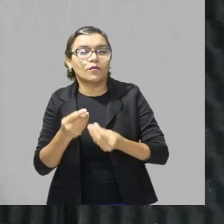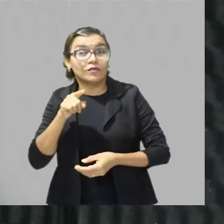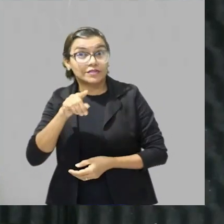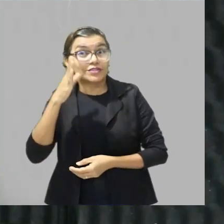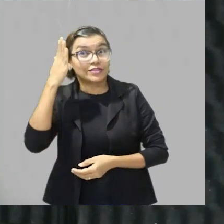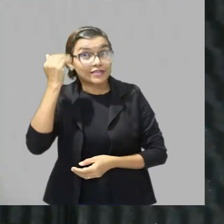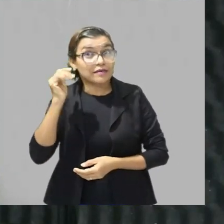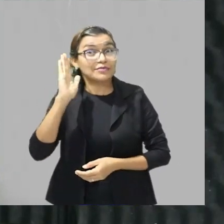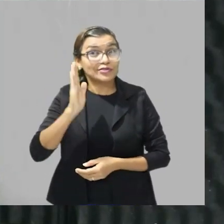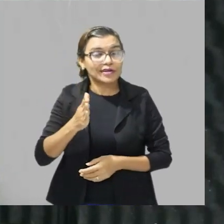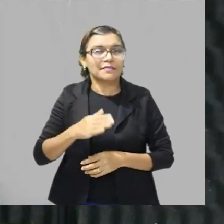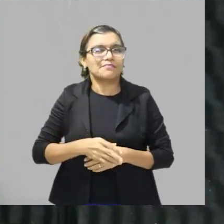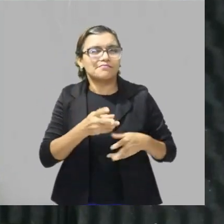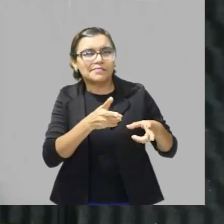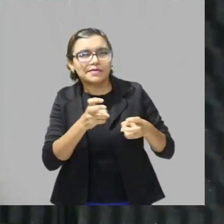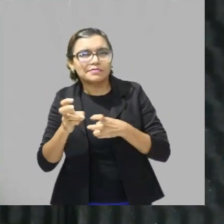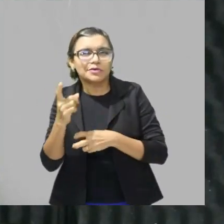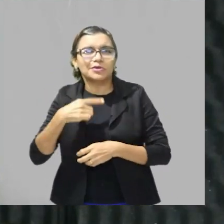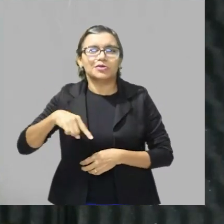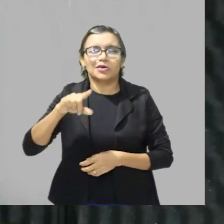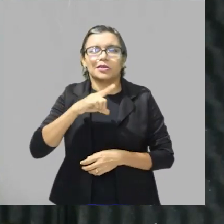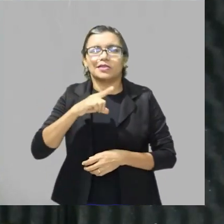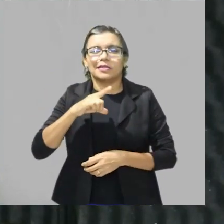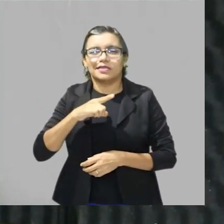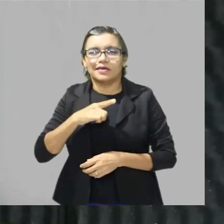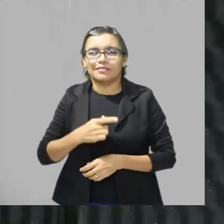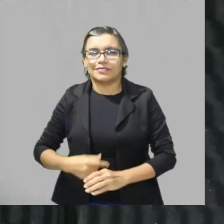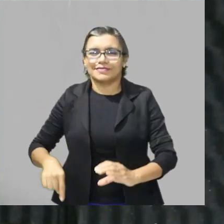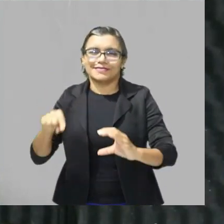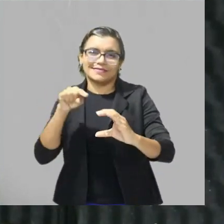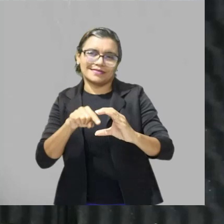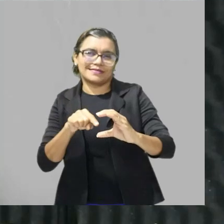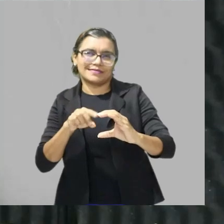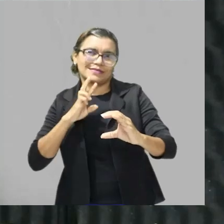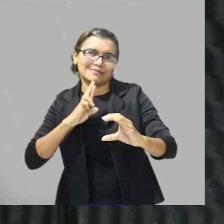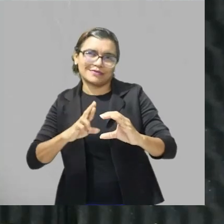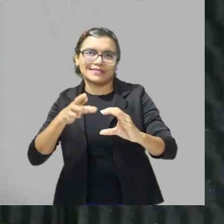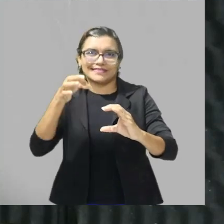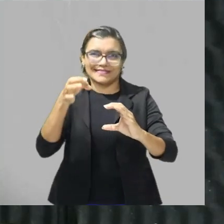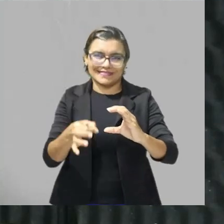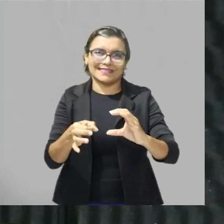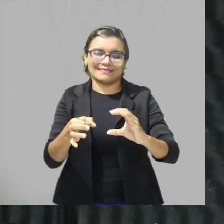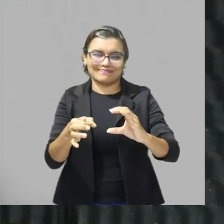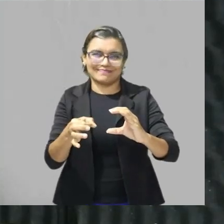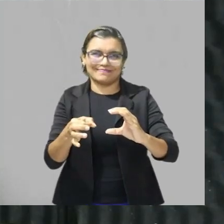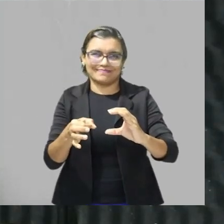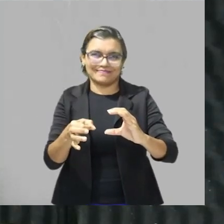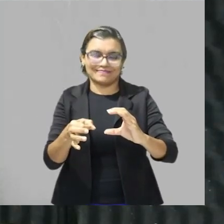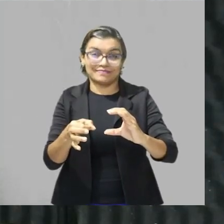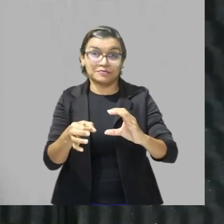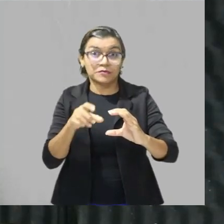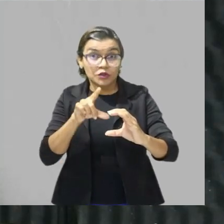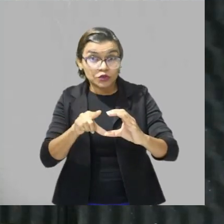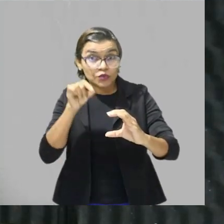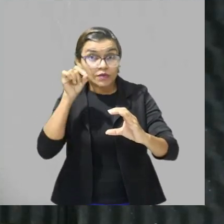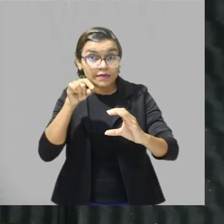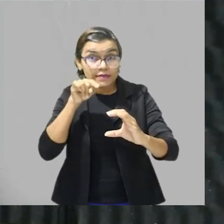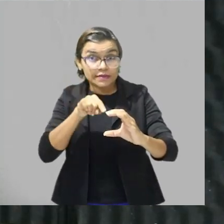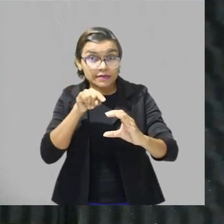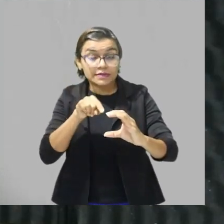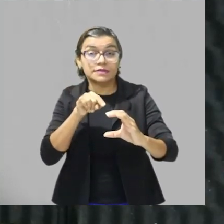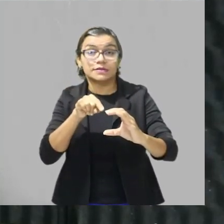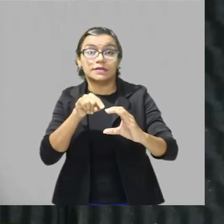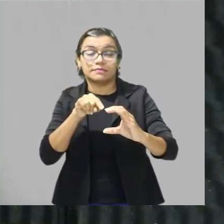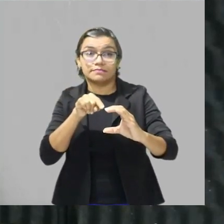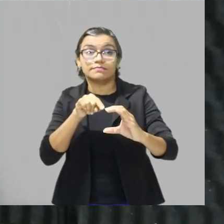você já sacou Você já percebeu que nós só temos a letra c de casa para marcar como opção correta você vai marcar a letra C